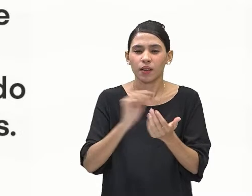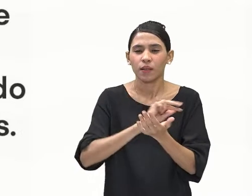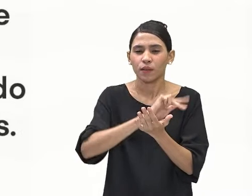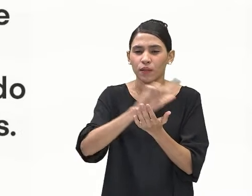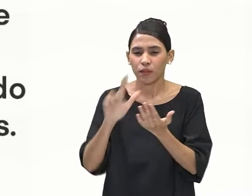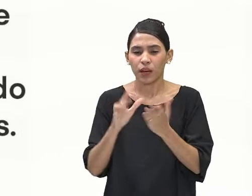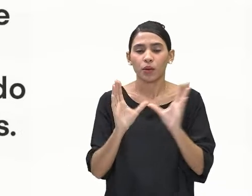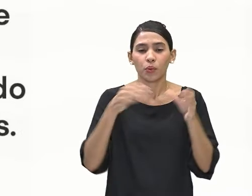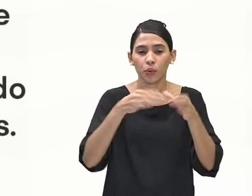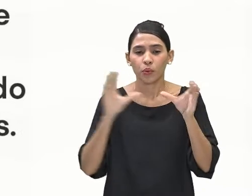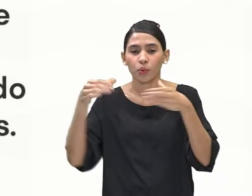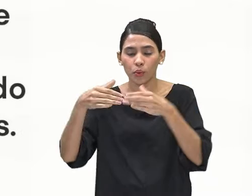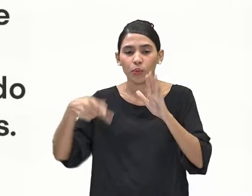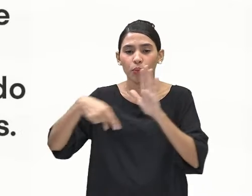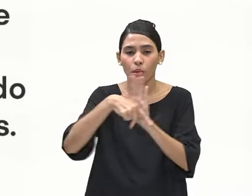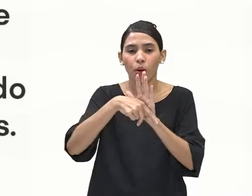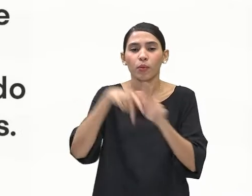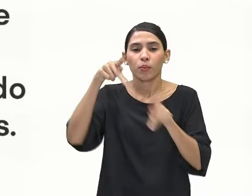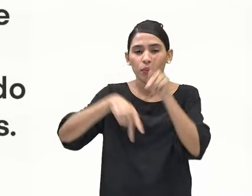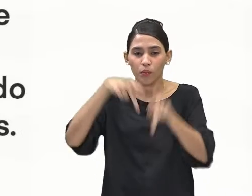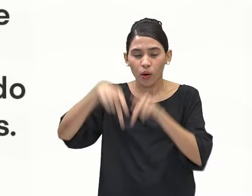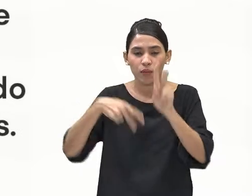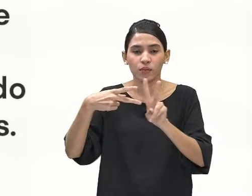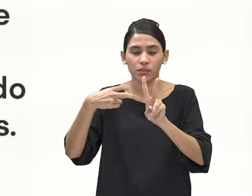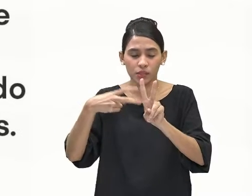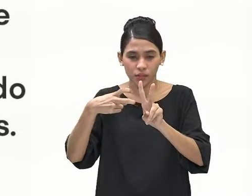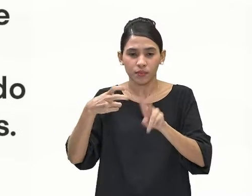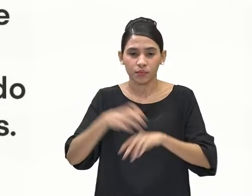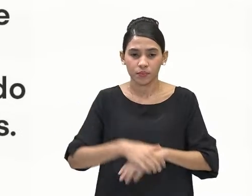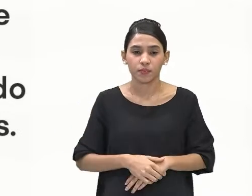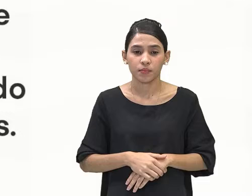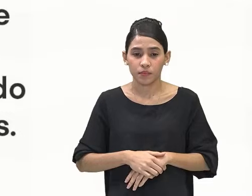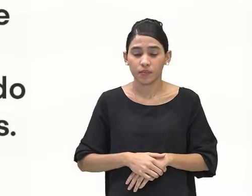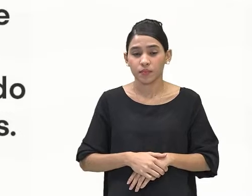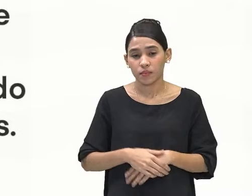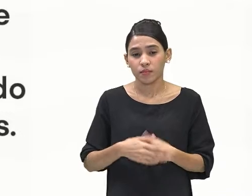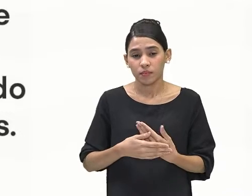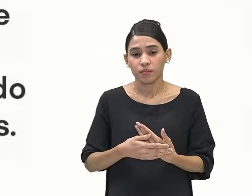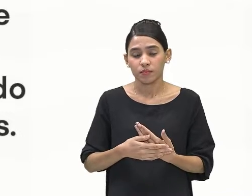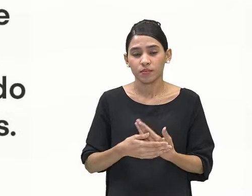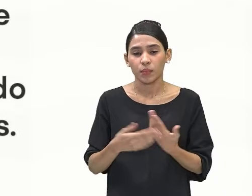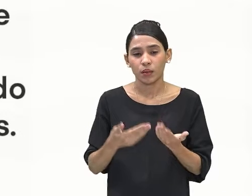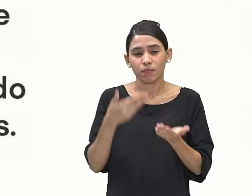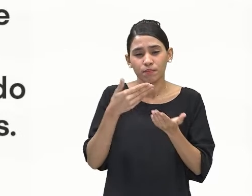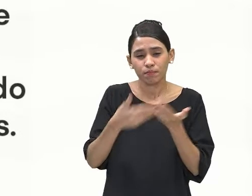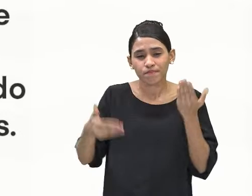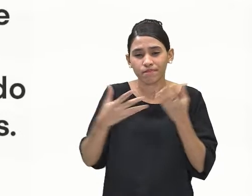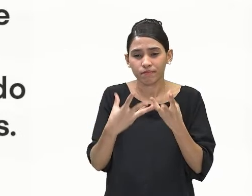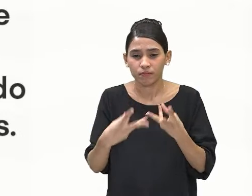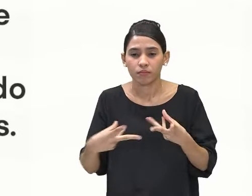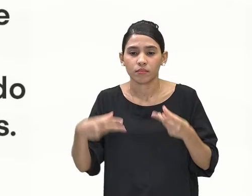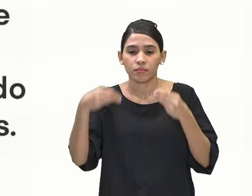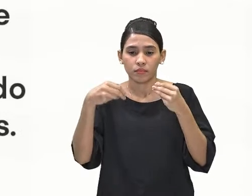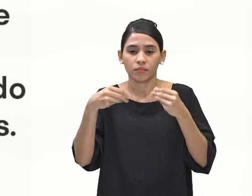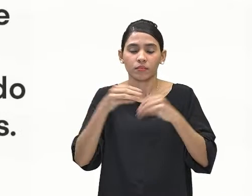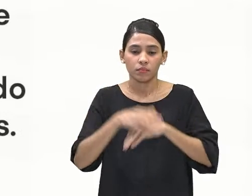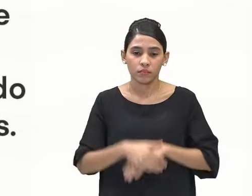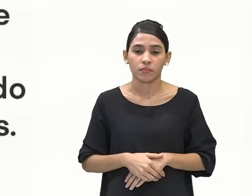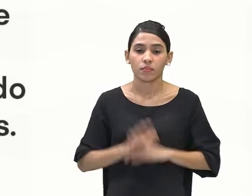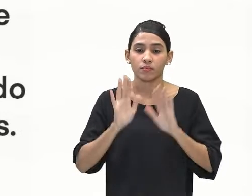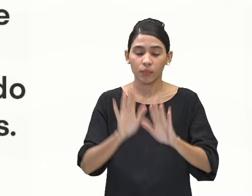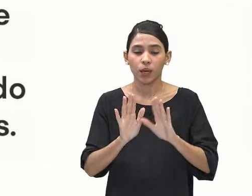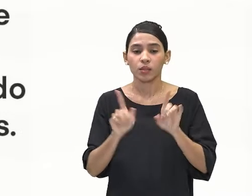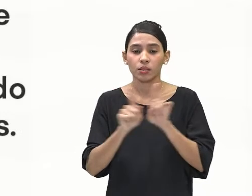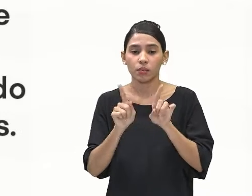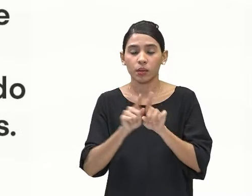vários grupos que pertencem aqui ao nosso território. Muitos acabaram sendo extintos, como a gente vai verificar mais à frente, mas